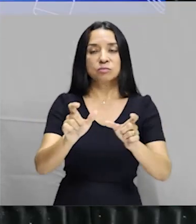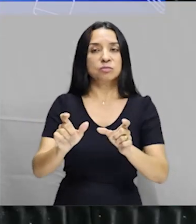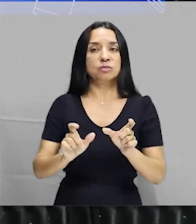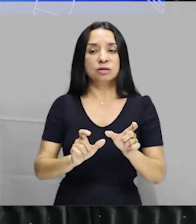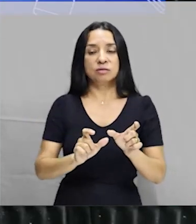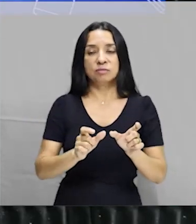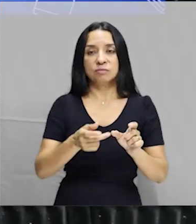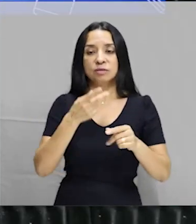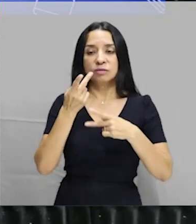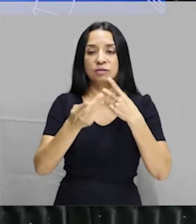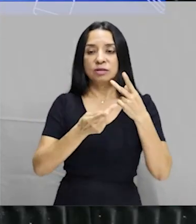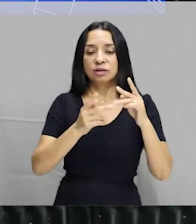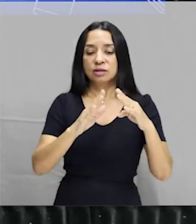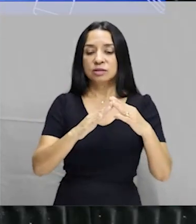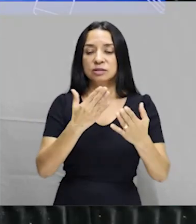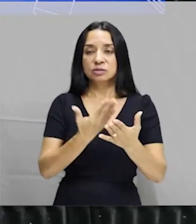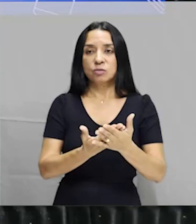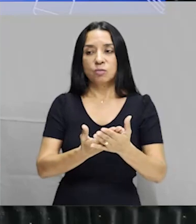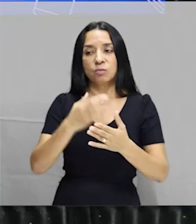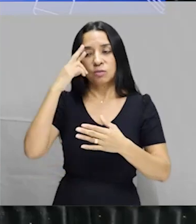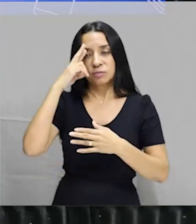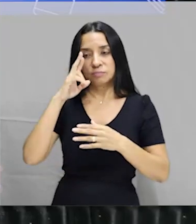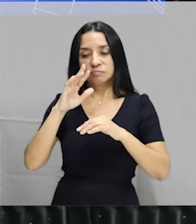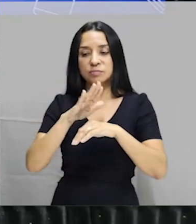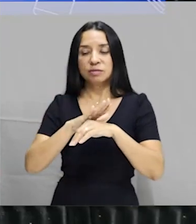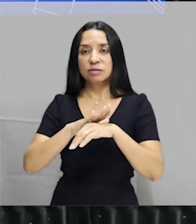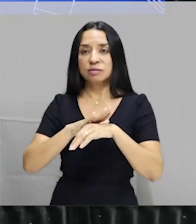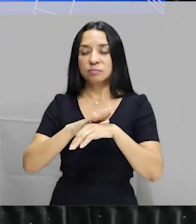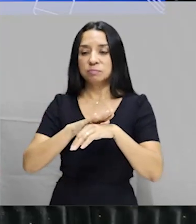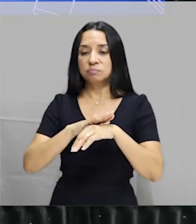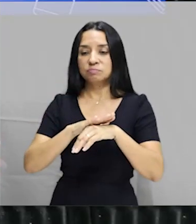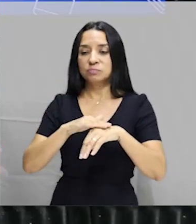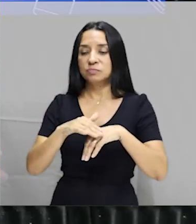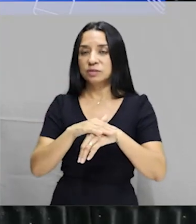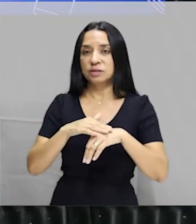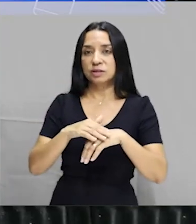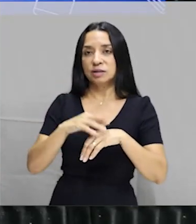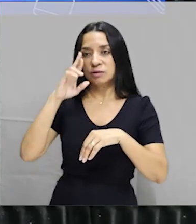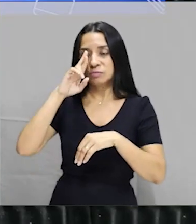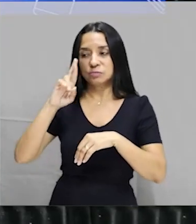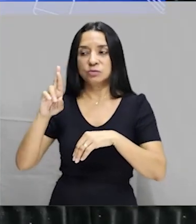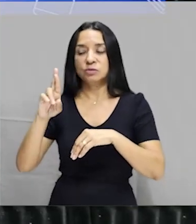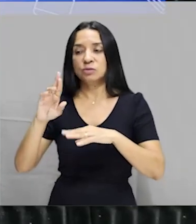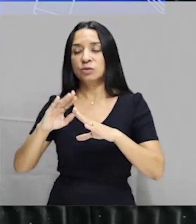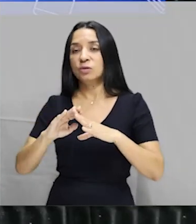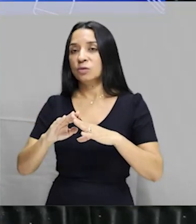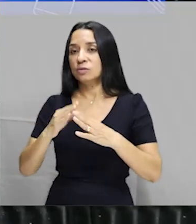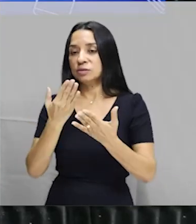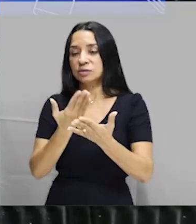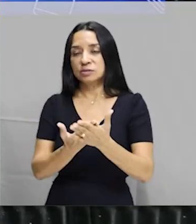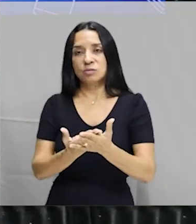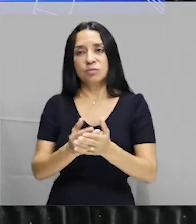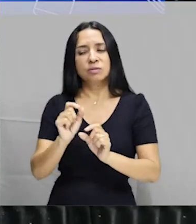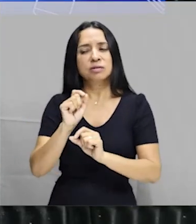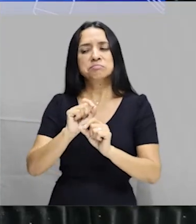vai falar com o gestor da escola, e aí, senhora, né? Porque geralmente é mulher, ou e aí,